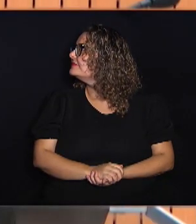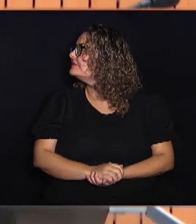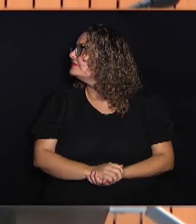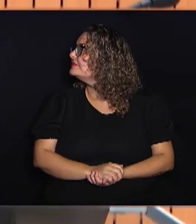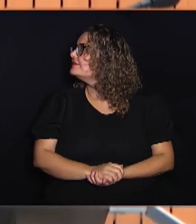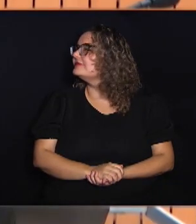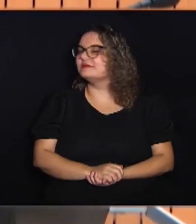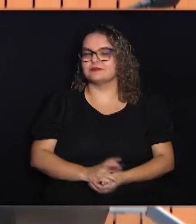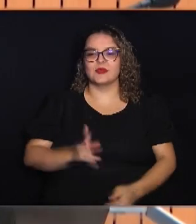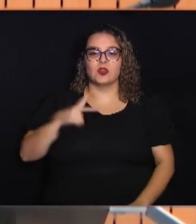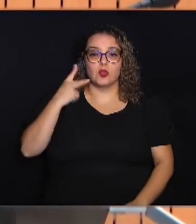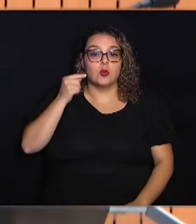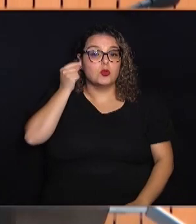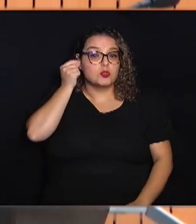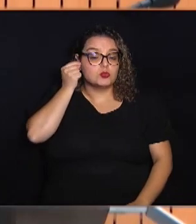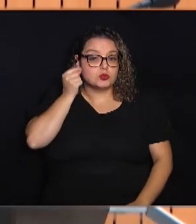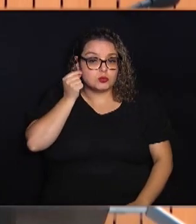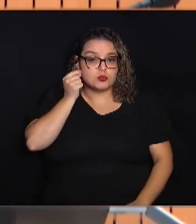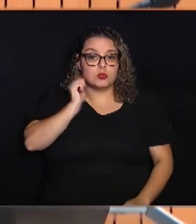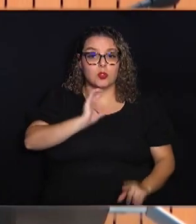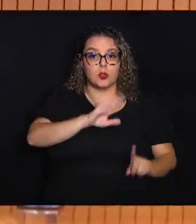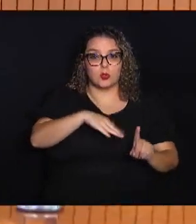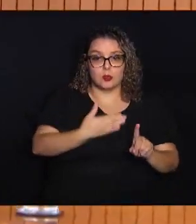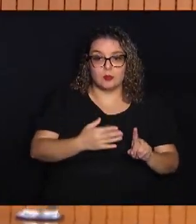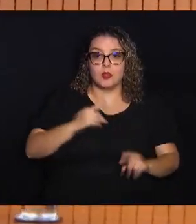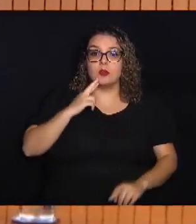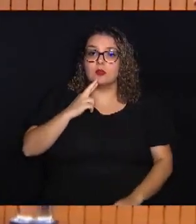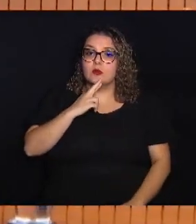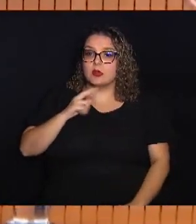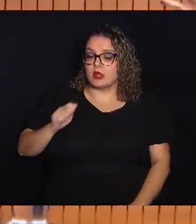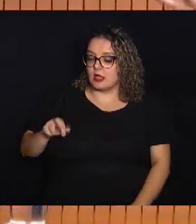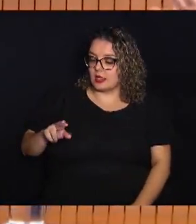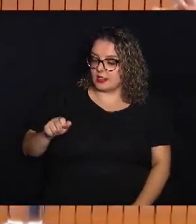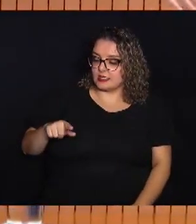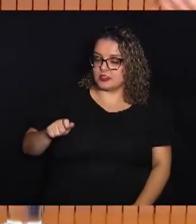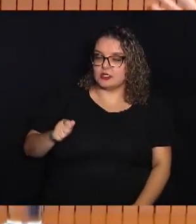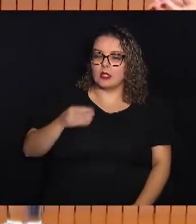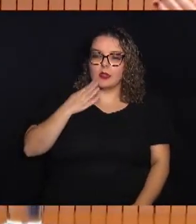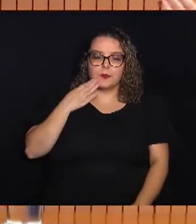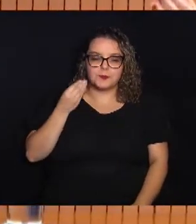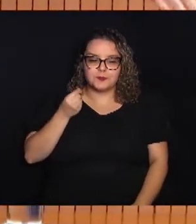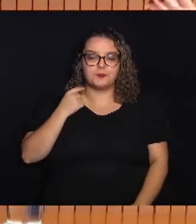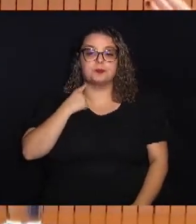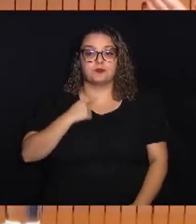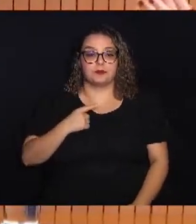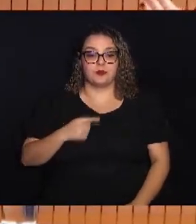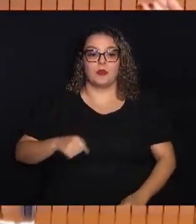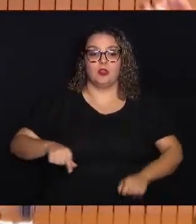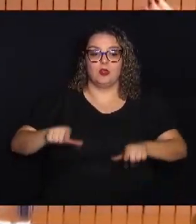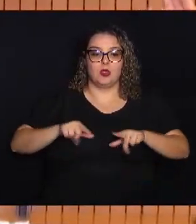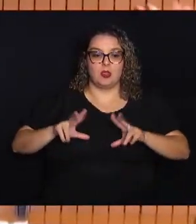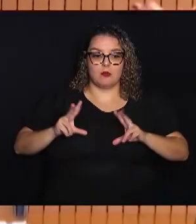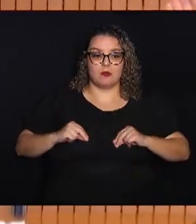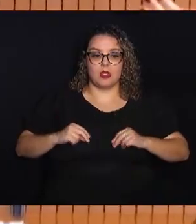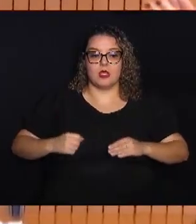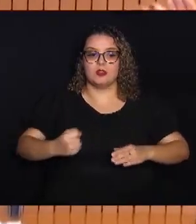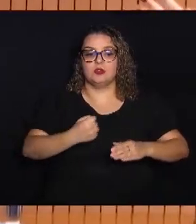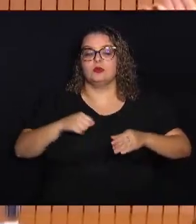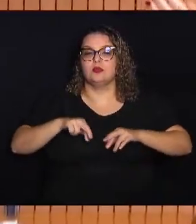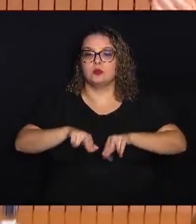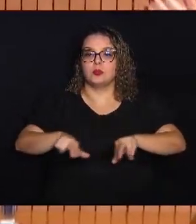O vereador Marcelo Silva homenageou o restaurante Araxá Sabor de Minas com o diploma de mérito gastronômico.